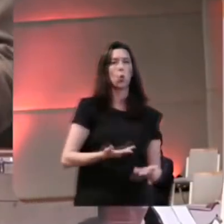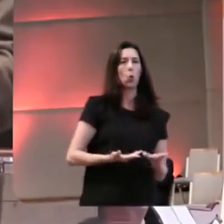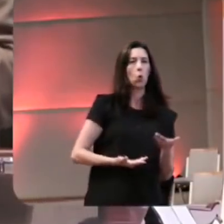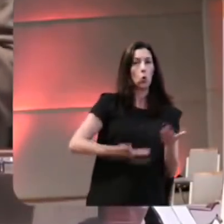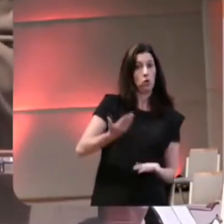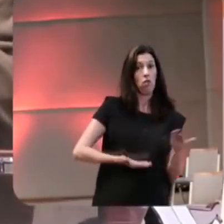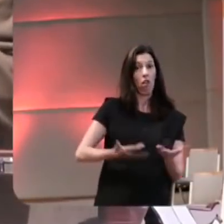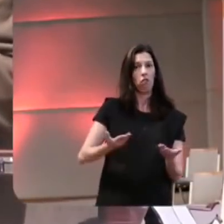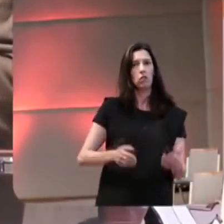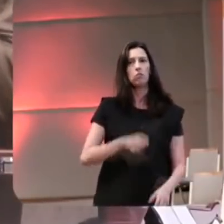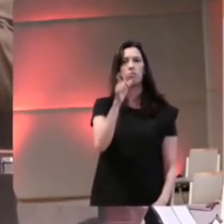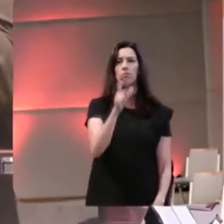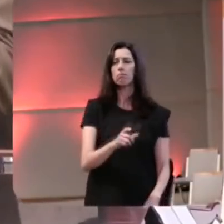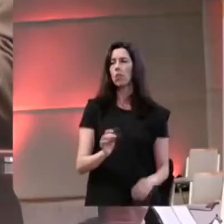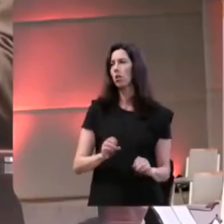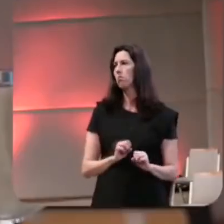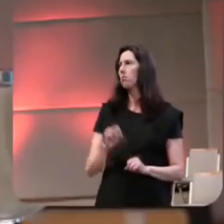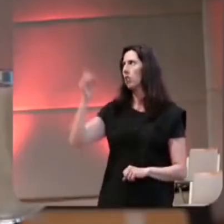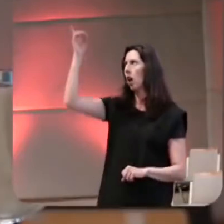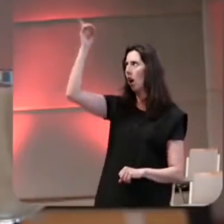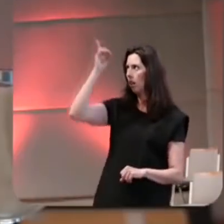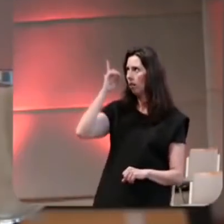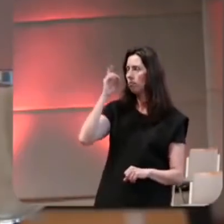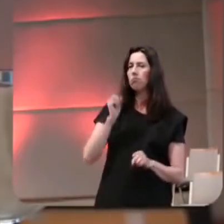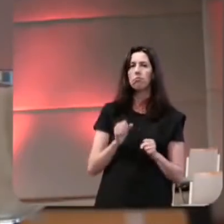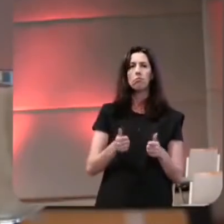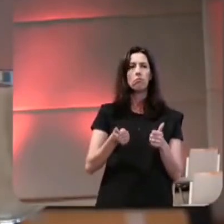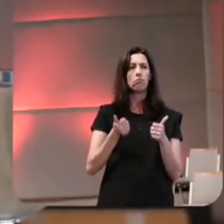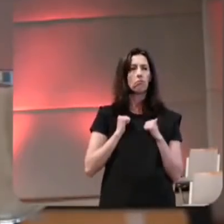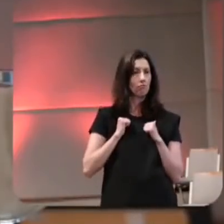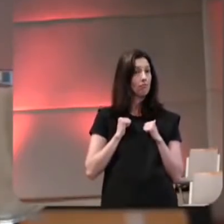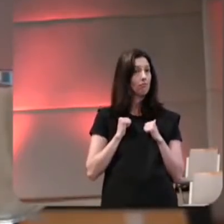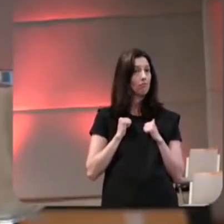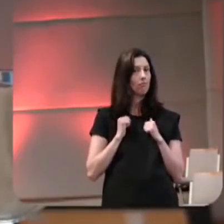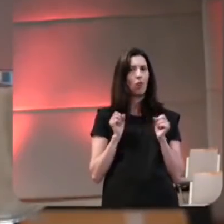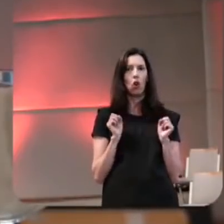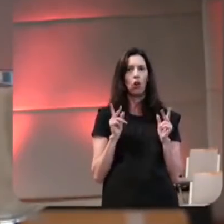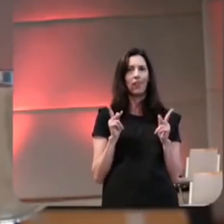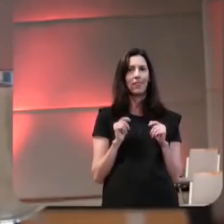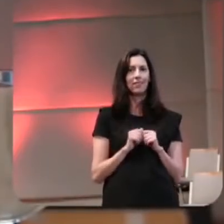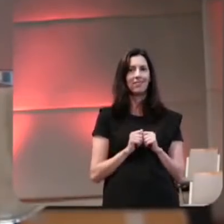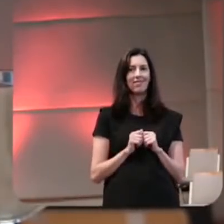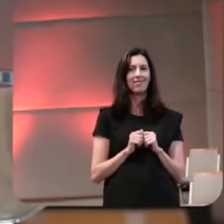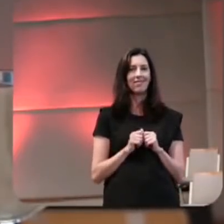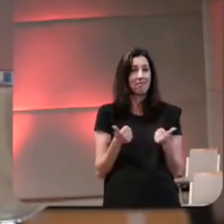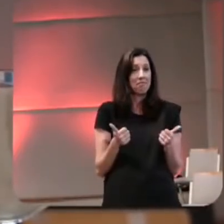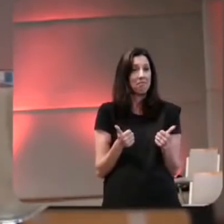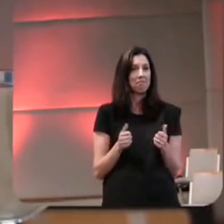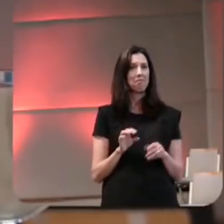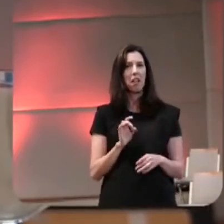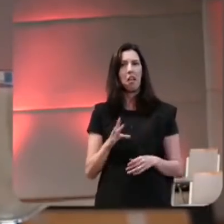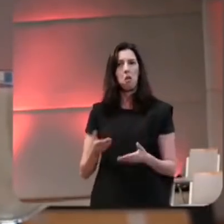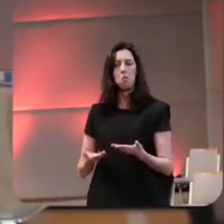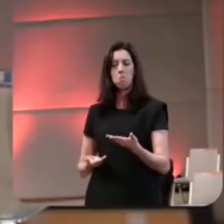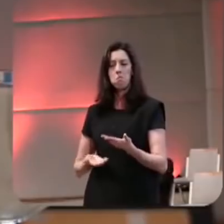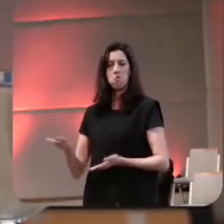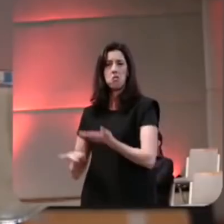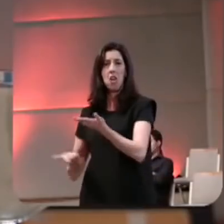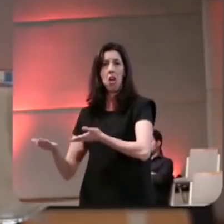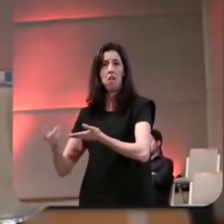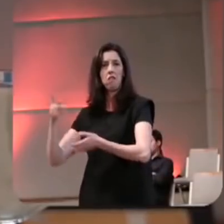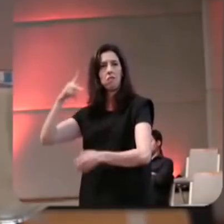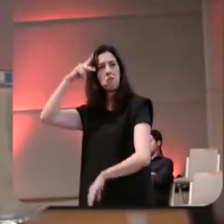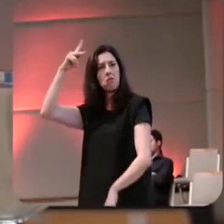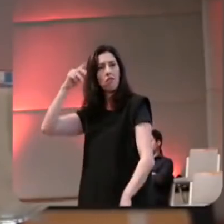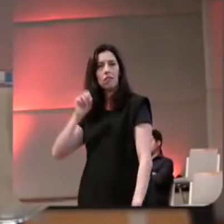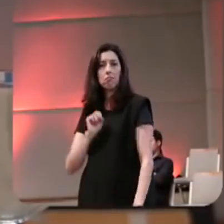O outro parece que estava acomodado em ser servo do profeta. E quando eu olho para